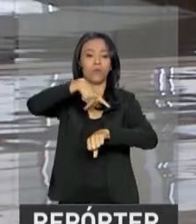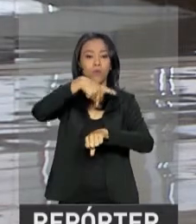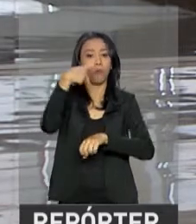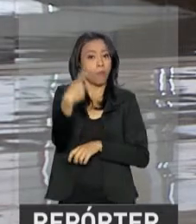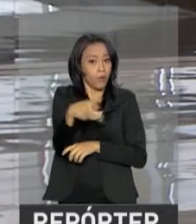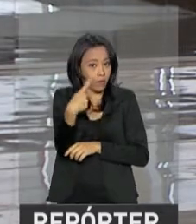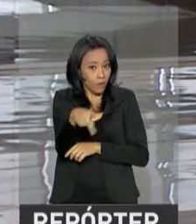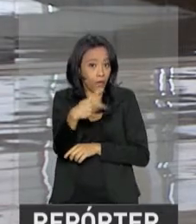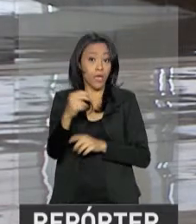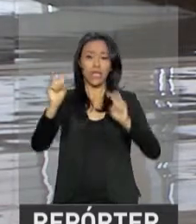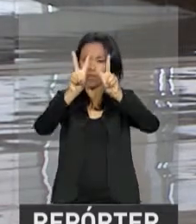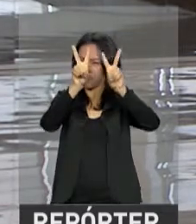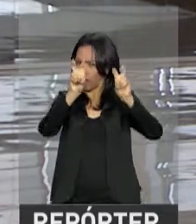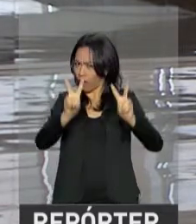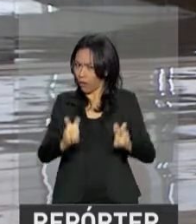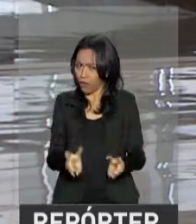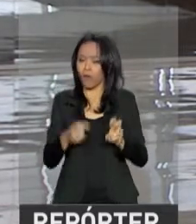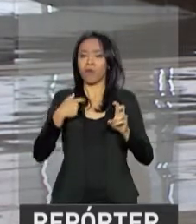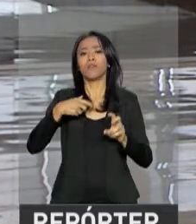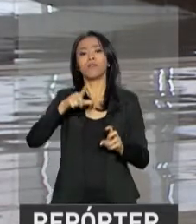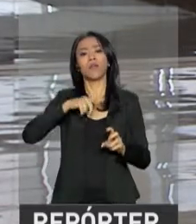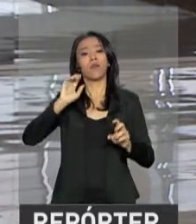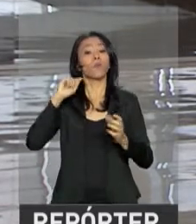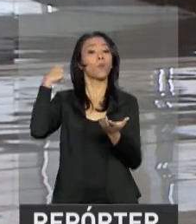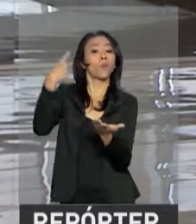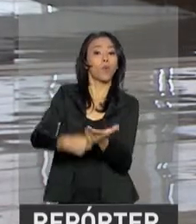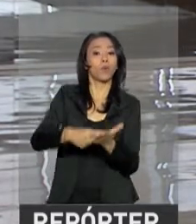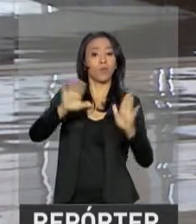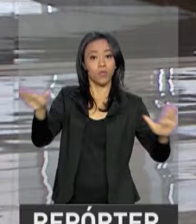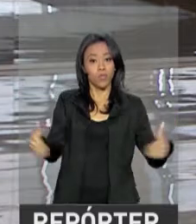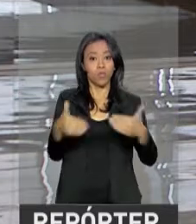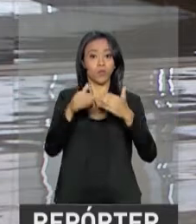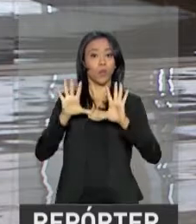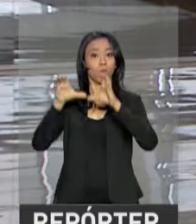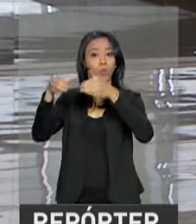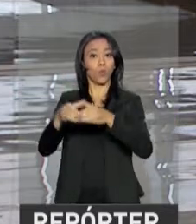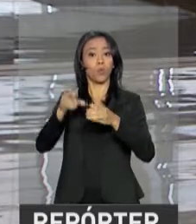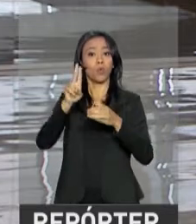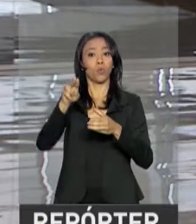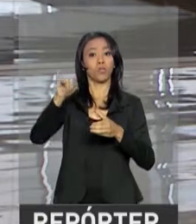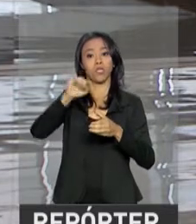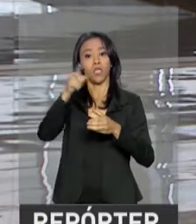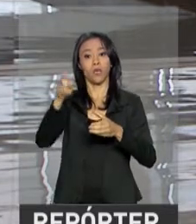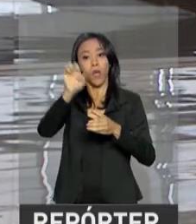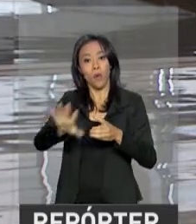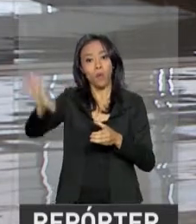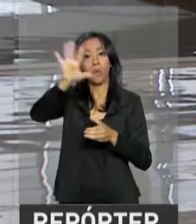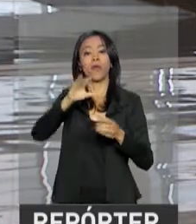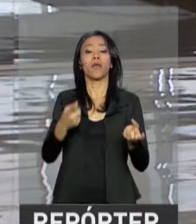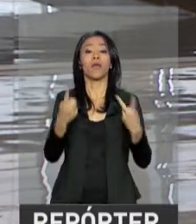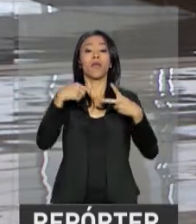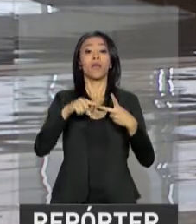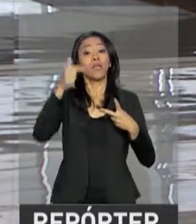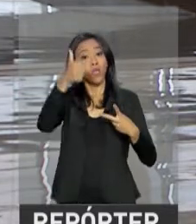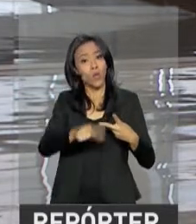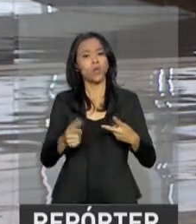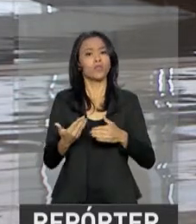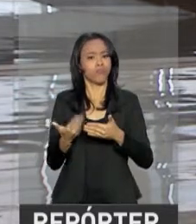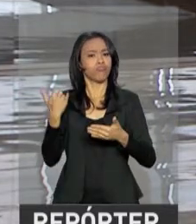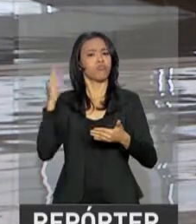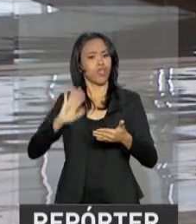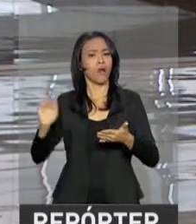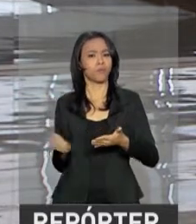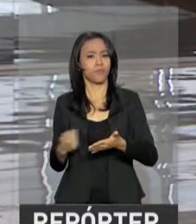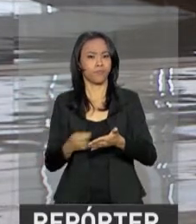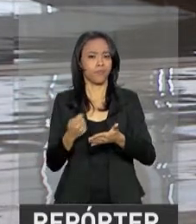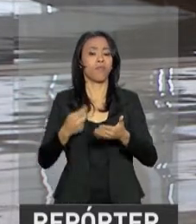temas discutidos destaques para o acordo do bloco com a união européia e também a consolidação das parcerias já existentes